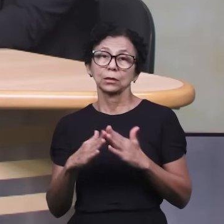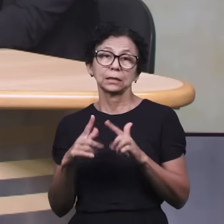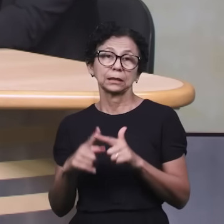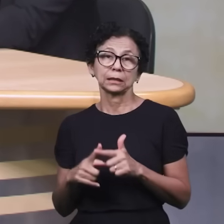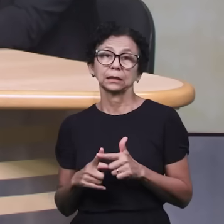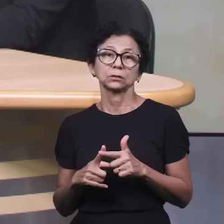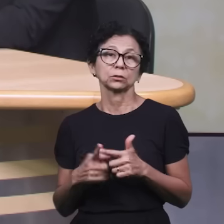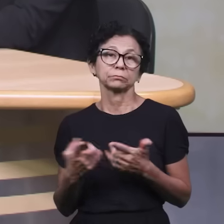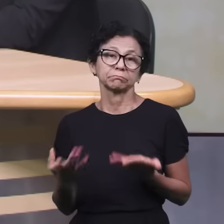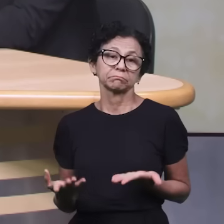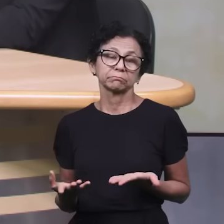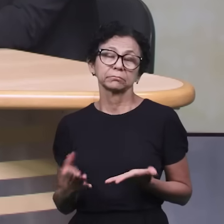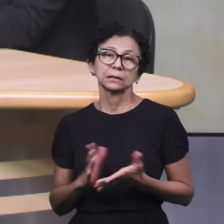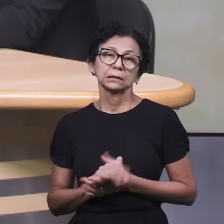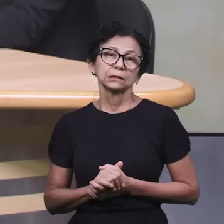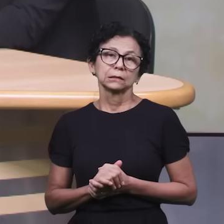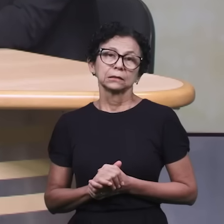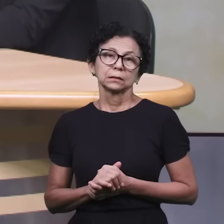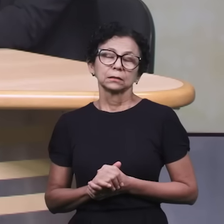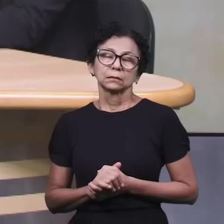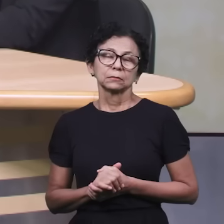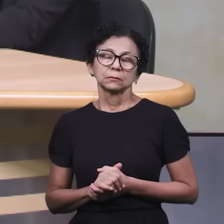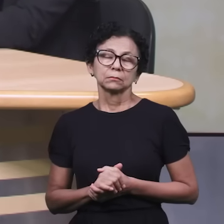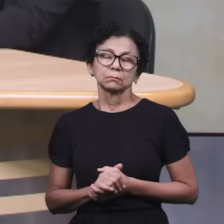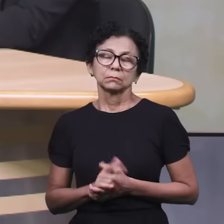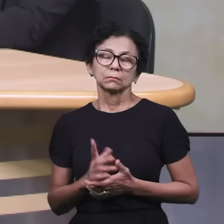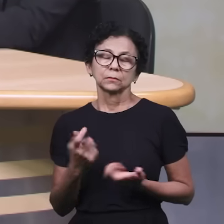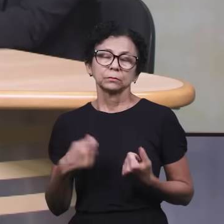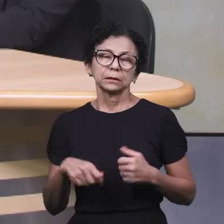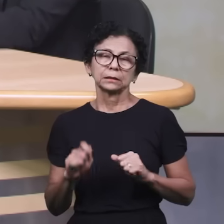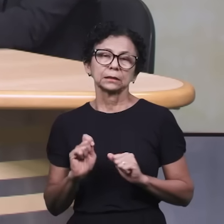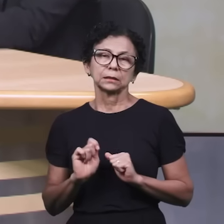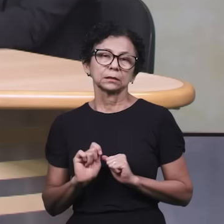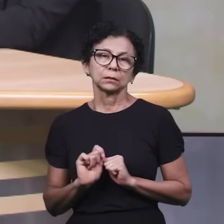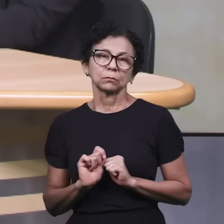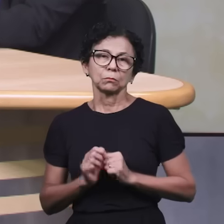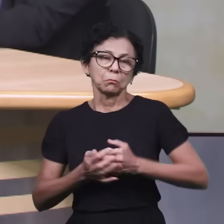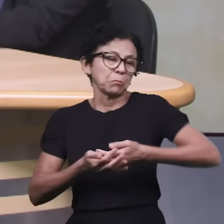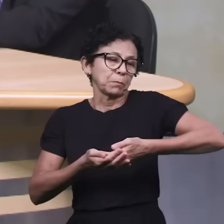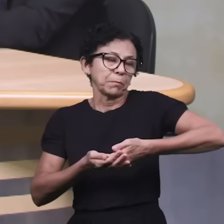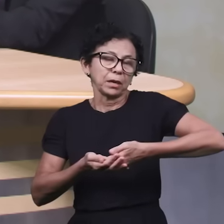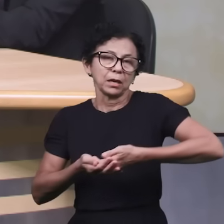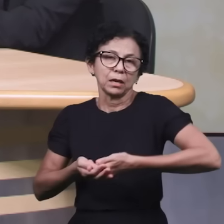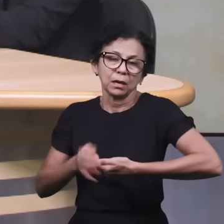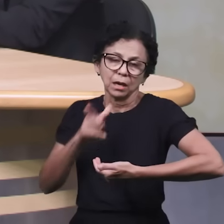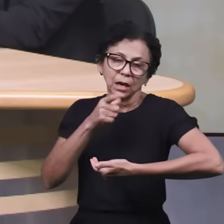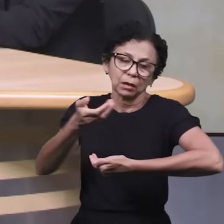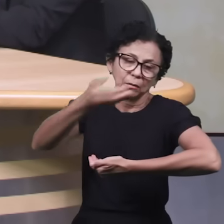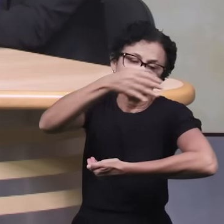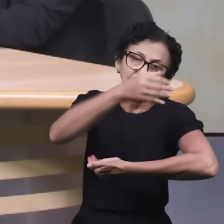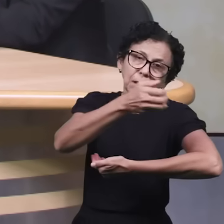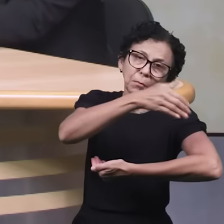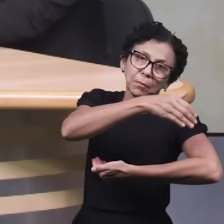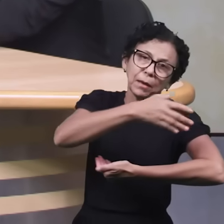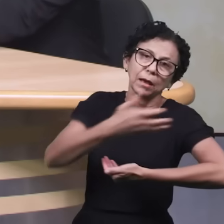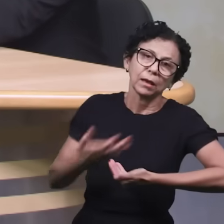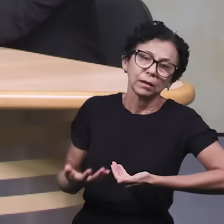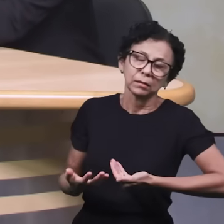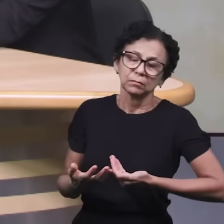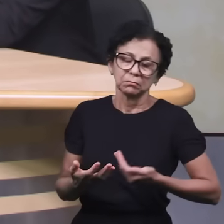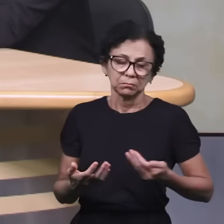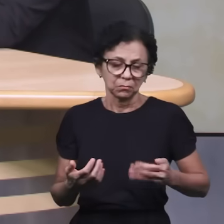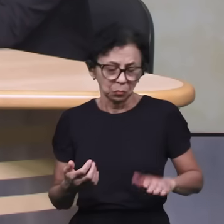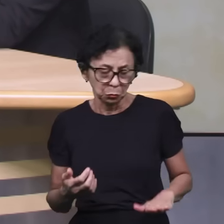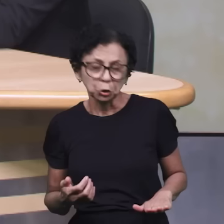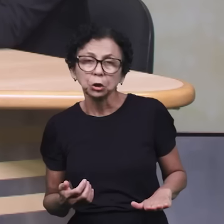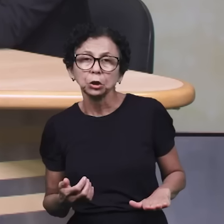arrepender-se de quê? Né? Se o batismo é um batismo de arrependimento, é necessário que ele chegue a um